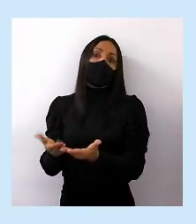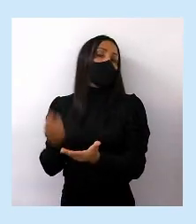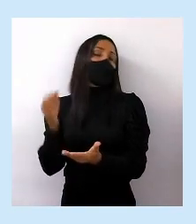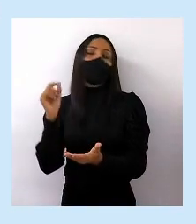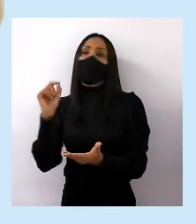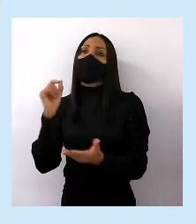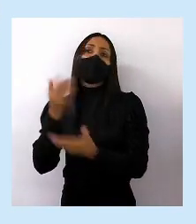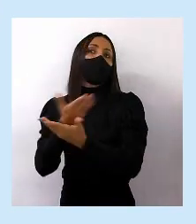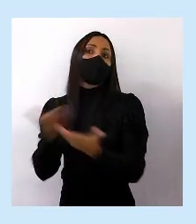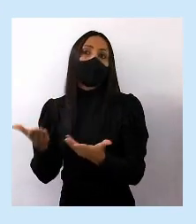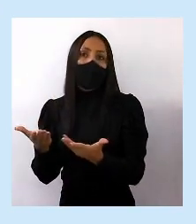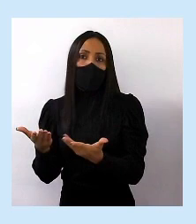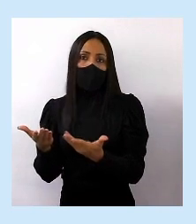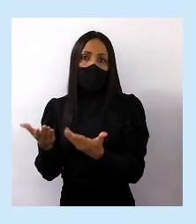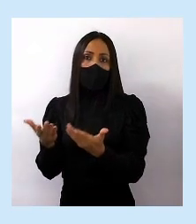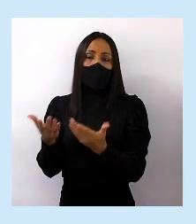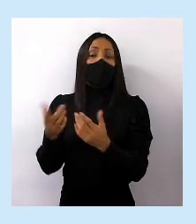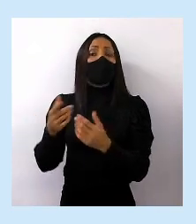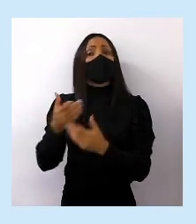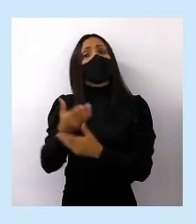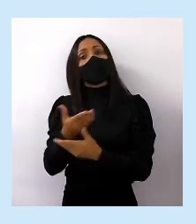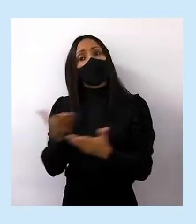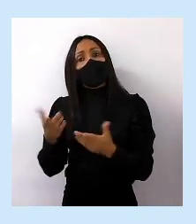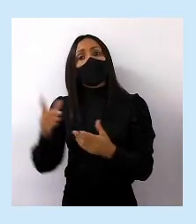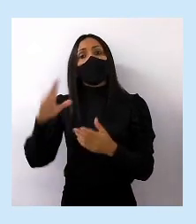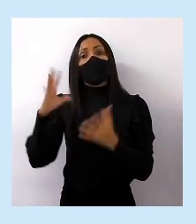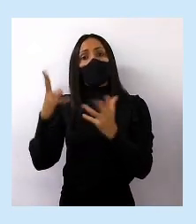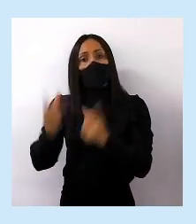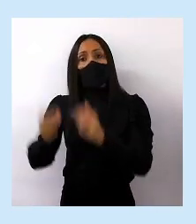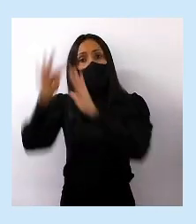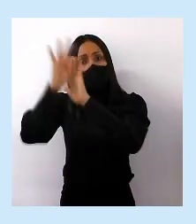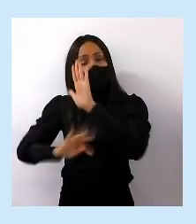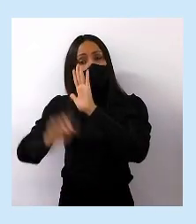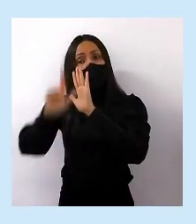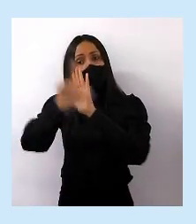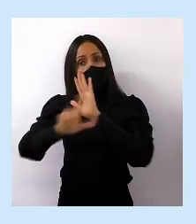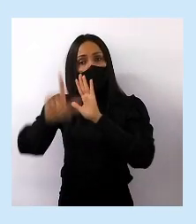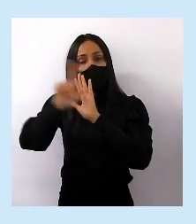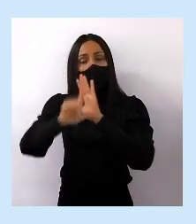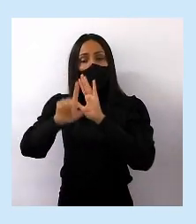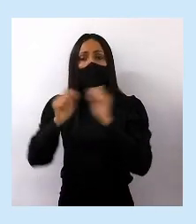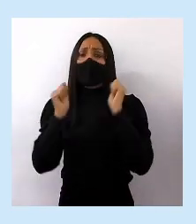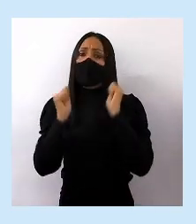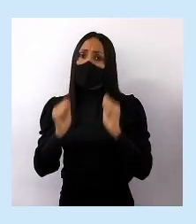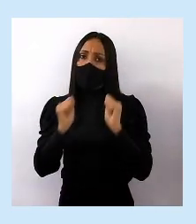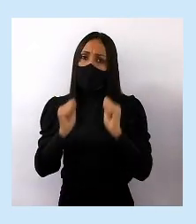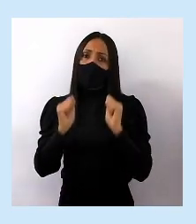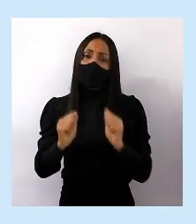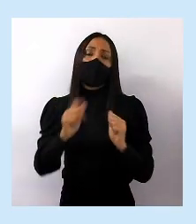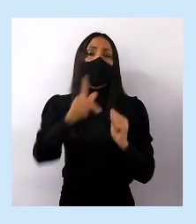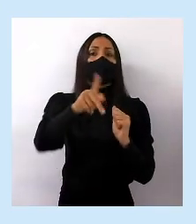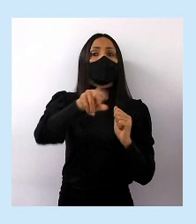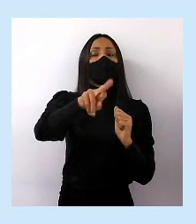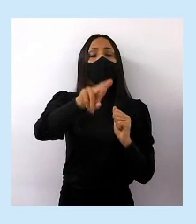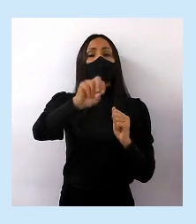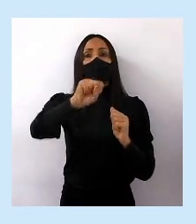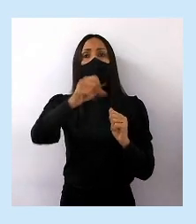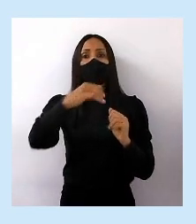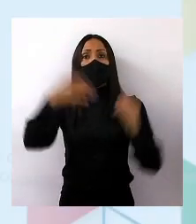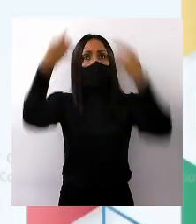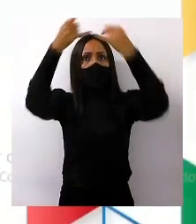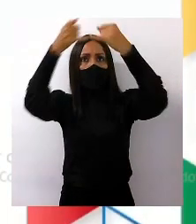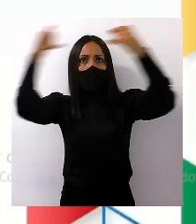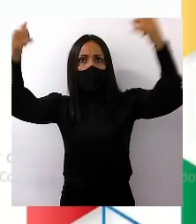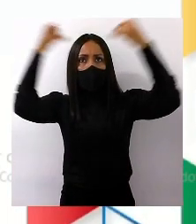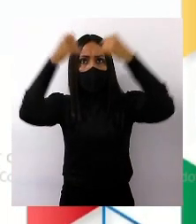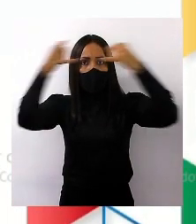feito, a forma. E aí, gente, todo texto literário, ele pode ser em prosa, ou seja, em linhas